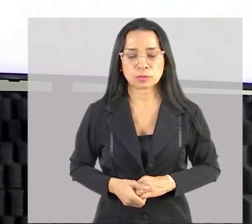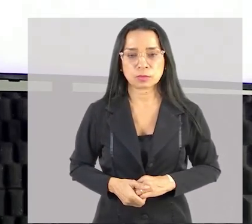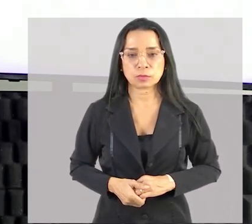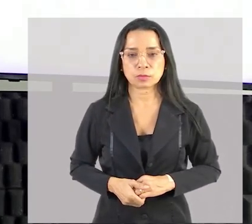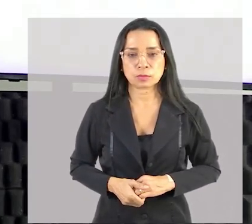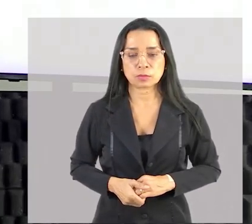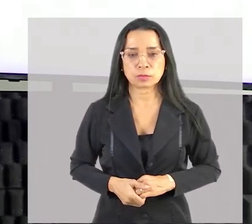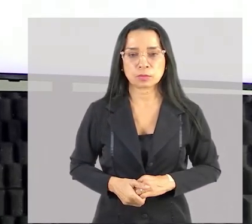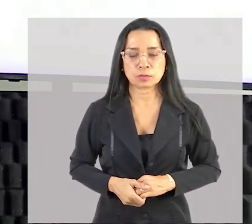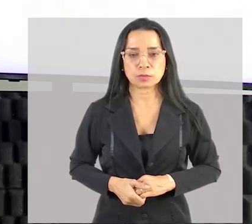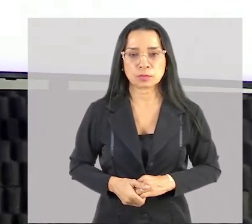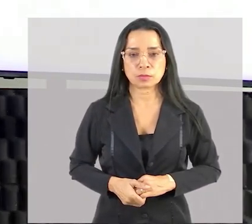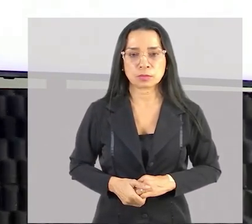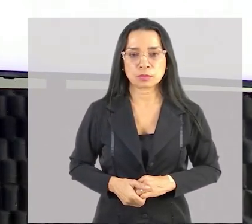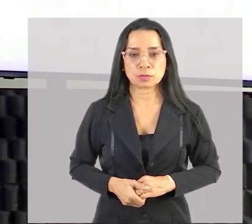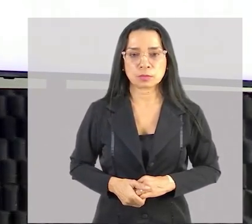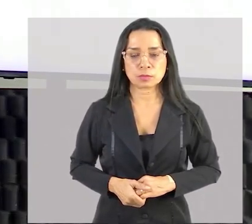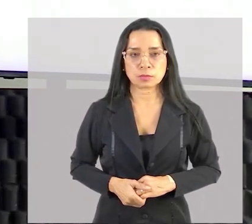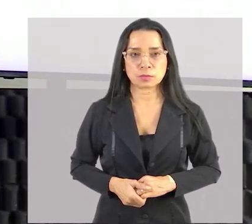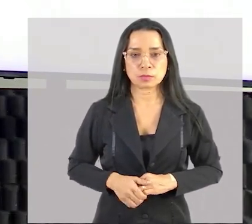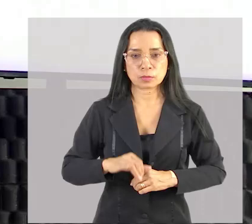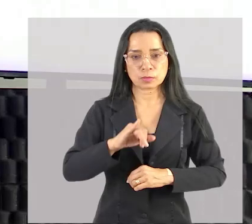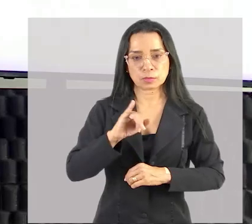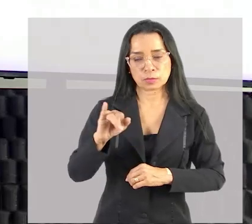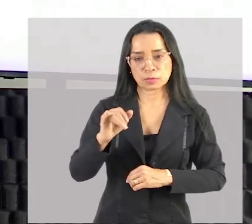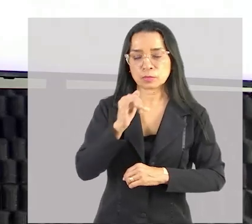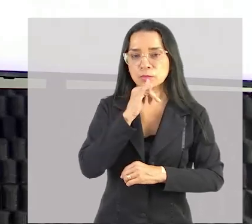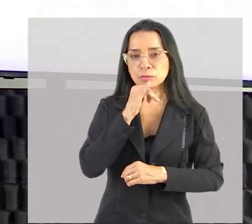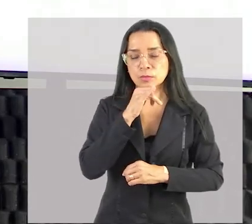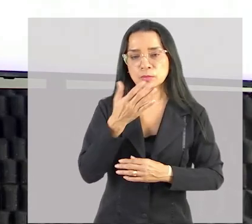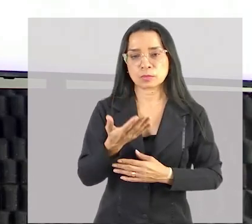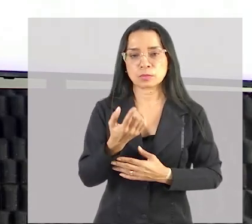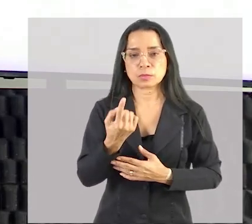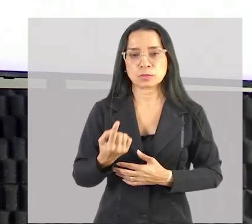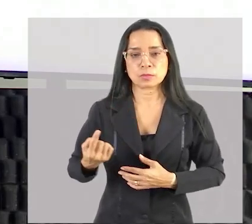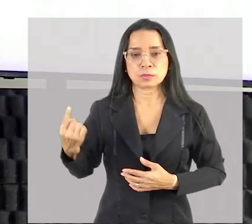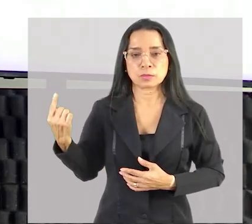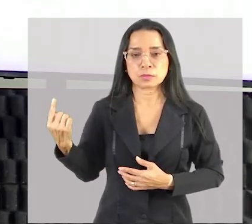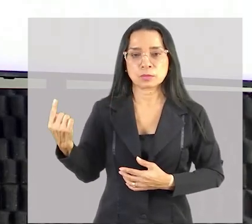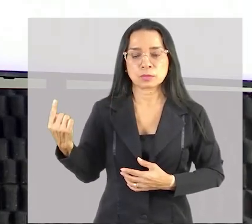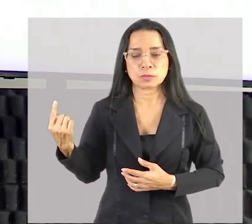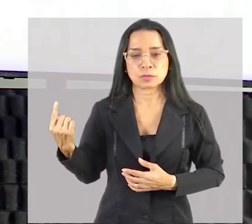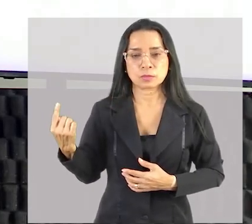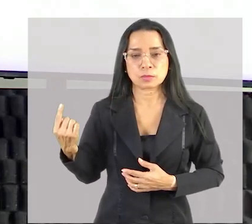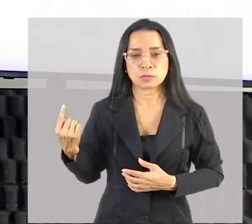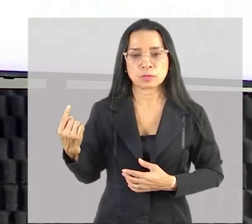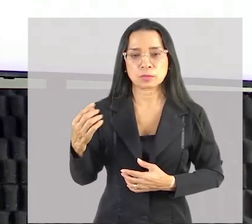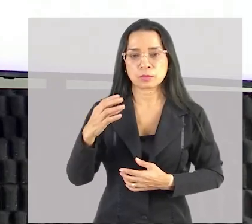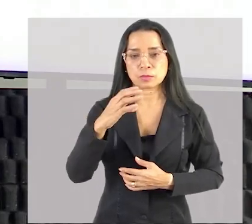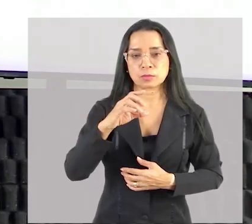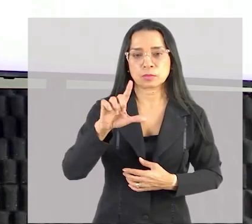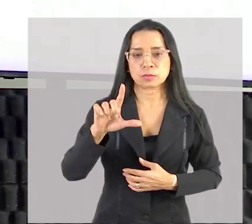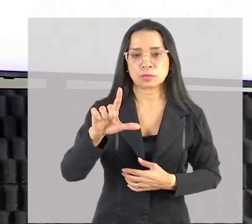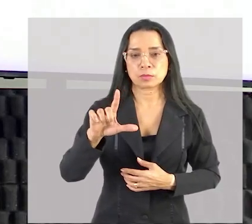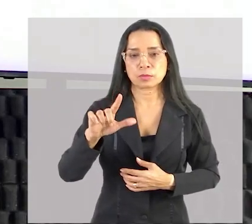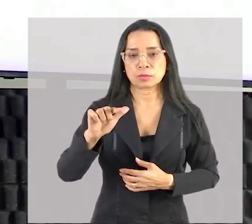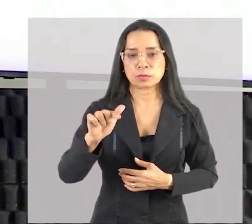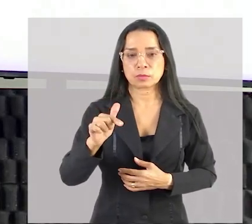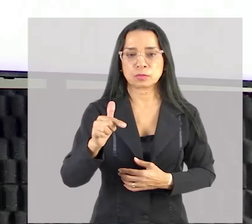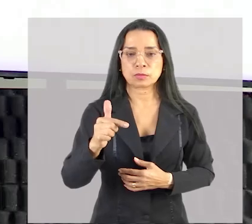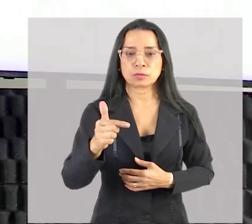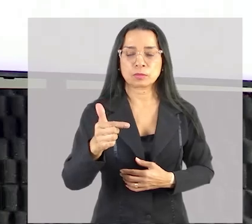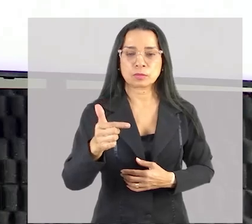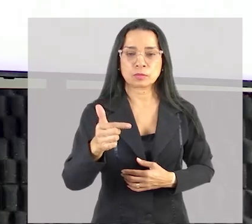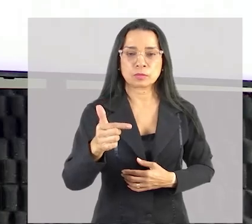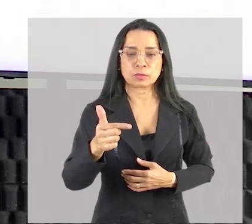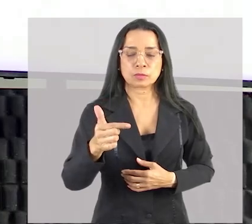Certo? NO2. Se eu tentar, por exemplo, colocar um cloro aqui dentro, Cl2.